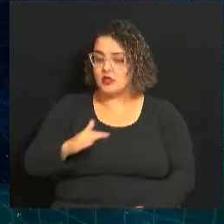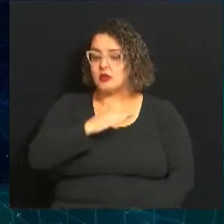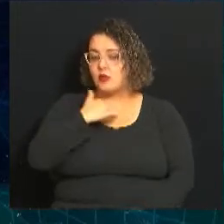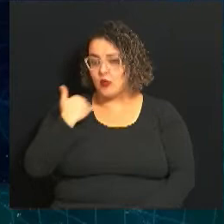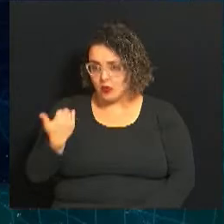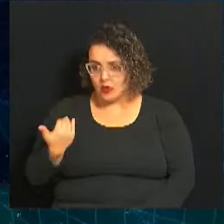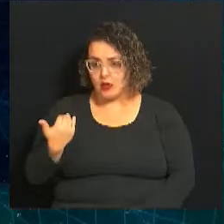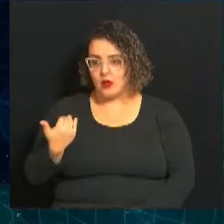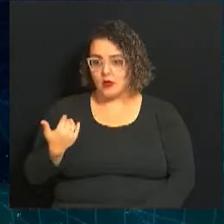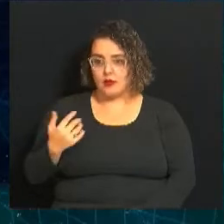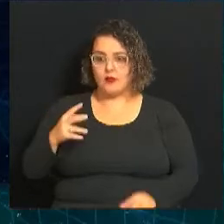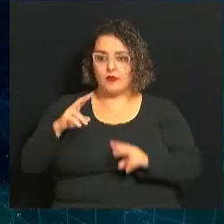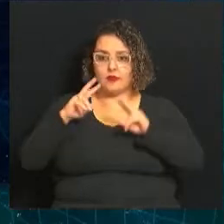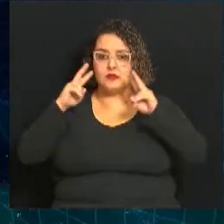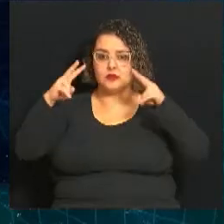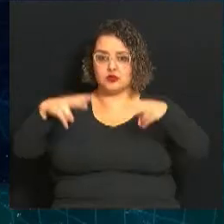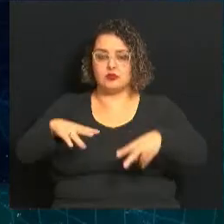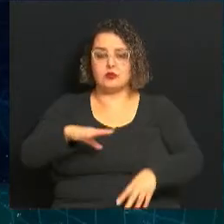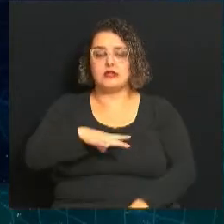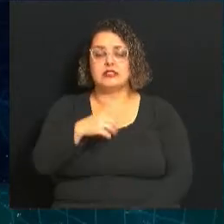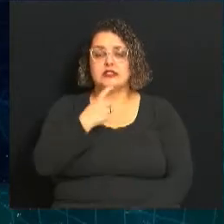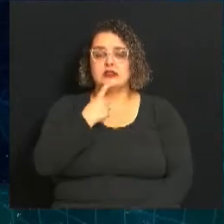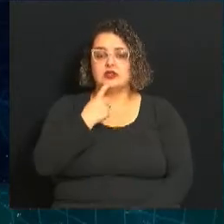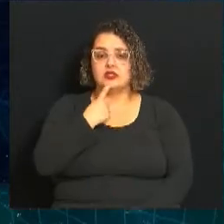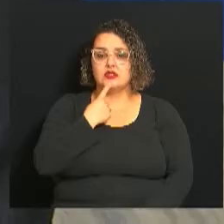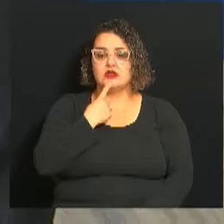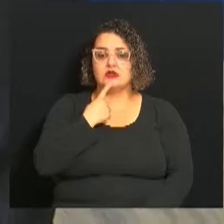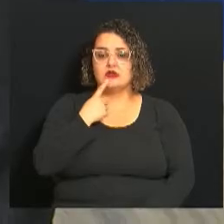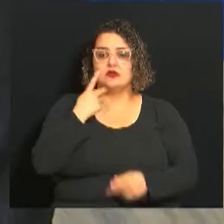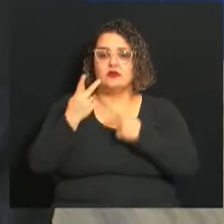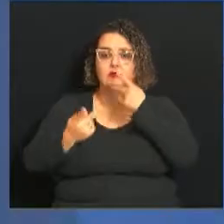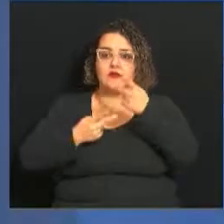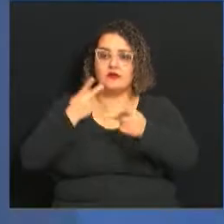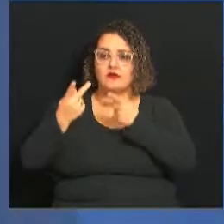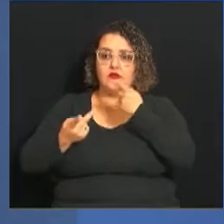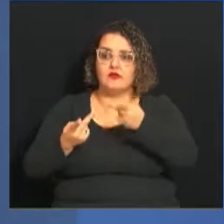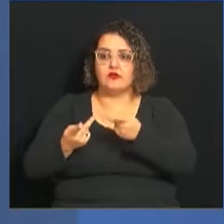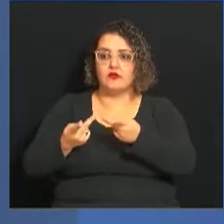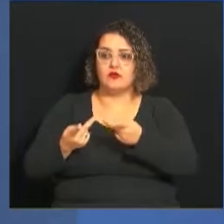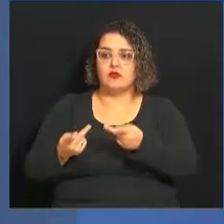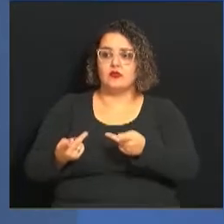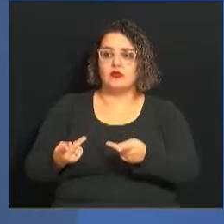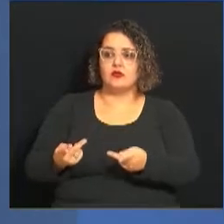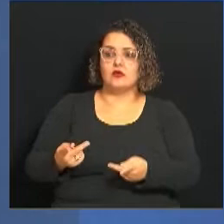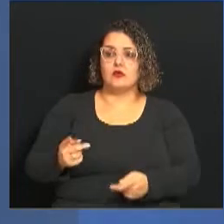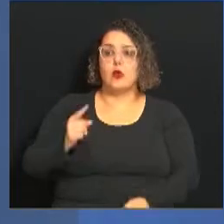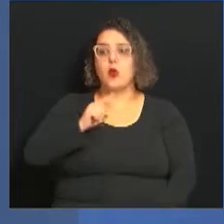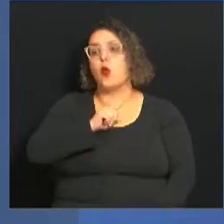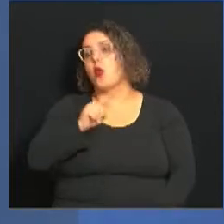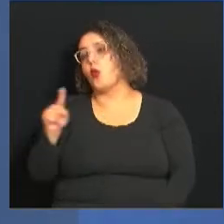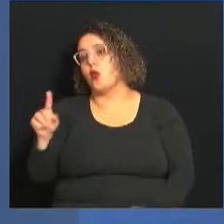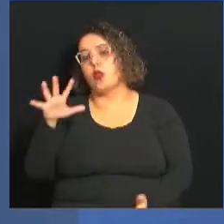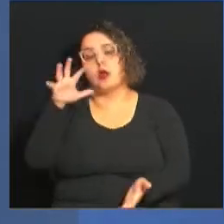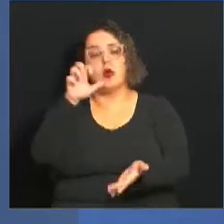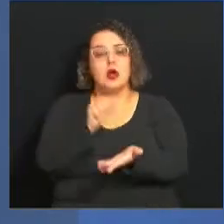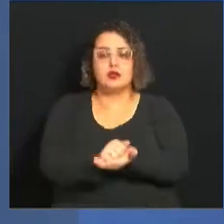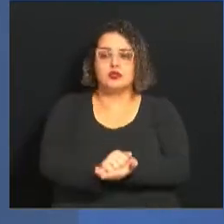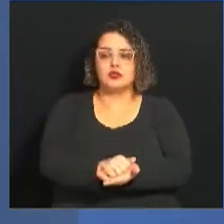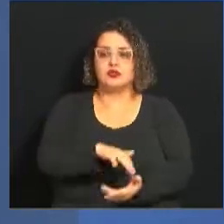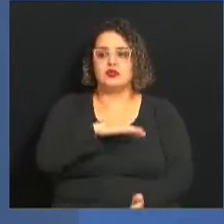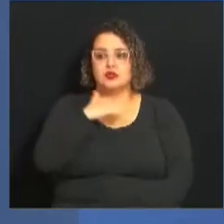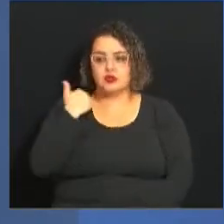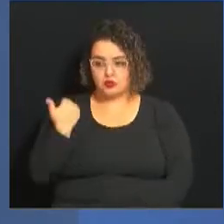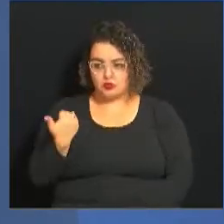para Campinas, Gabriel. A gente que falou nos últimos dias sobre o não registro de óbitos em nossa